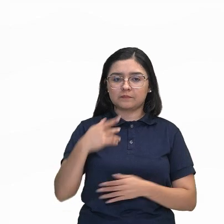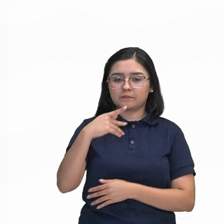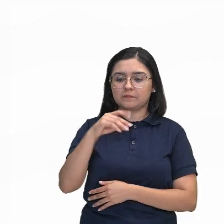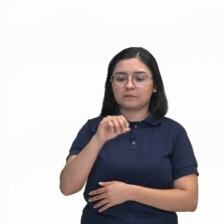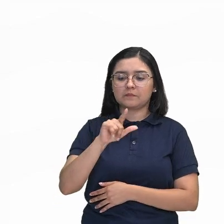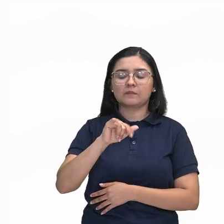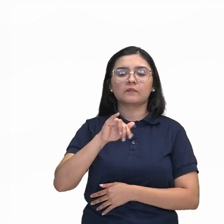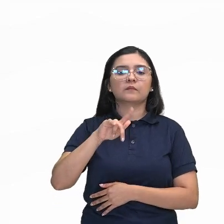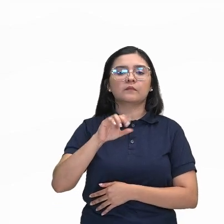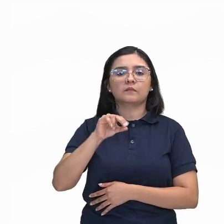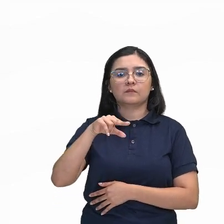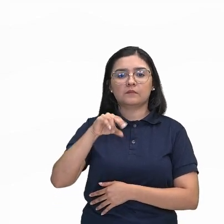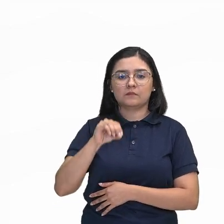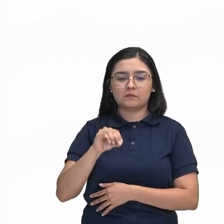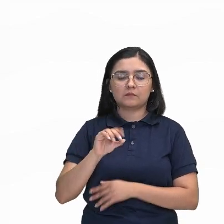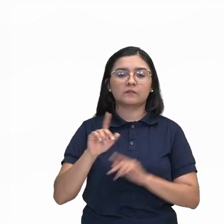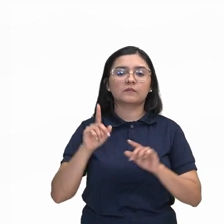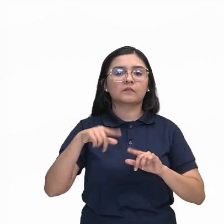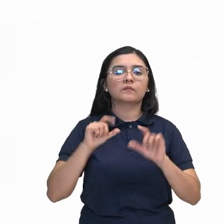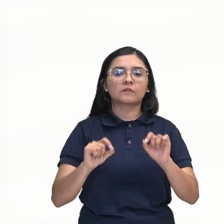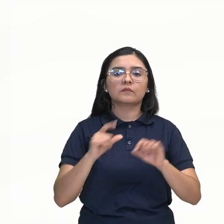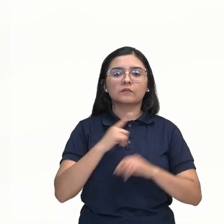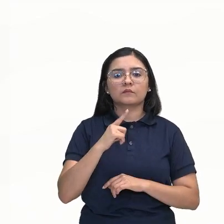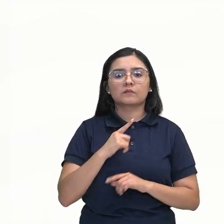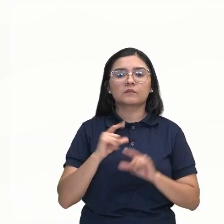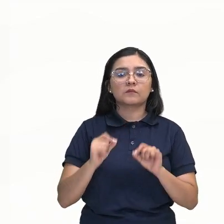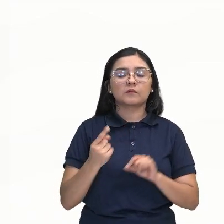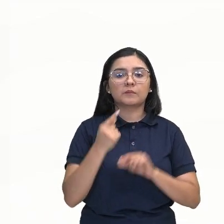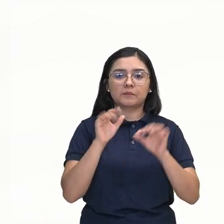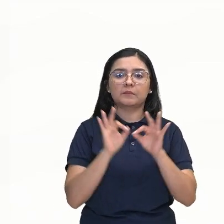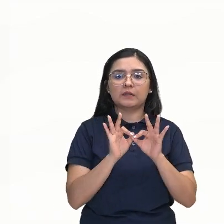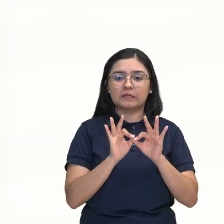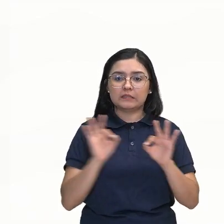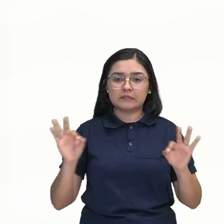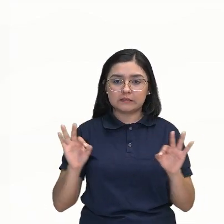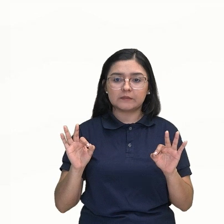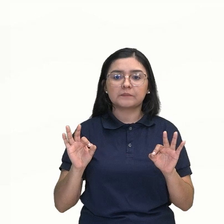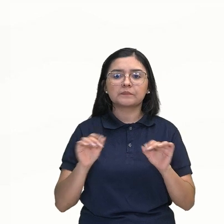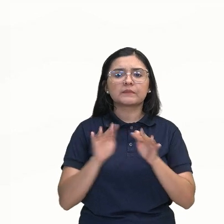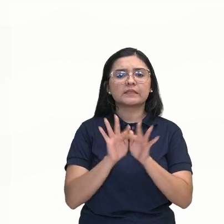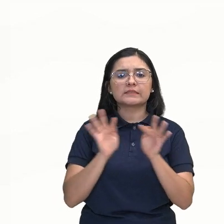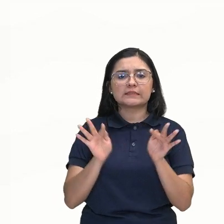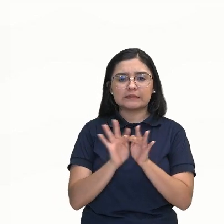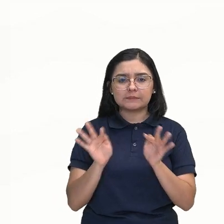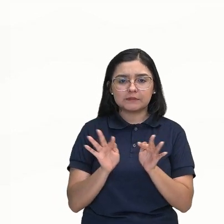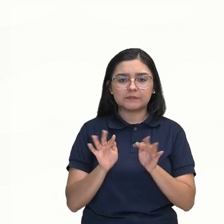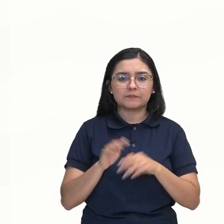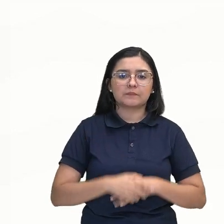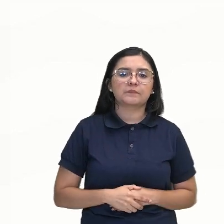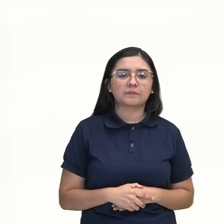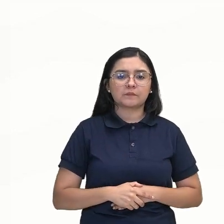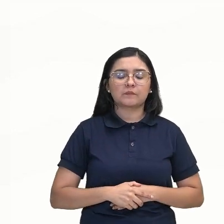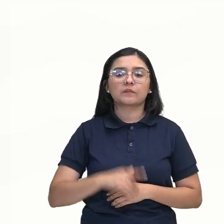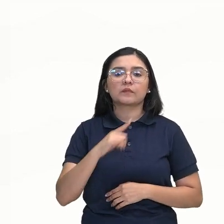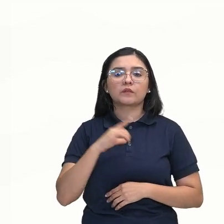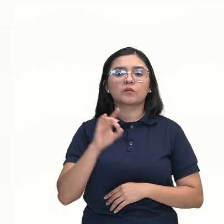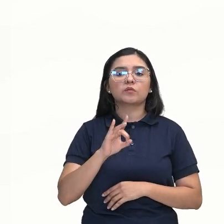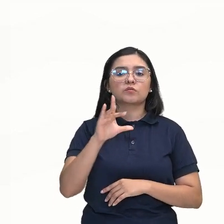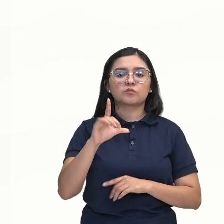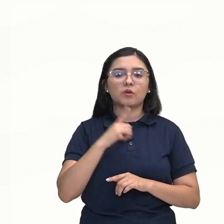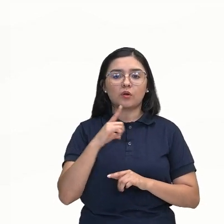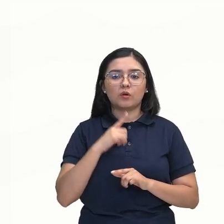Polígonos. Polígono é a reunião de uma linha fechada simples, formada apenas